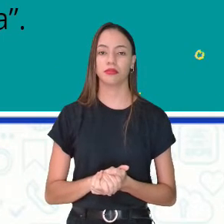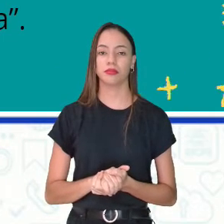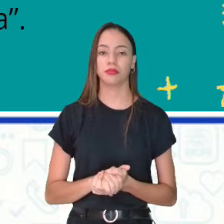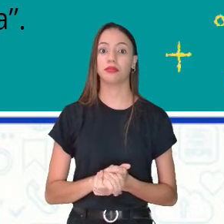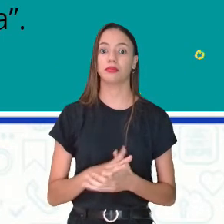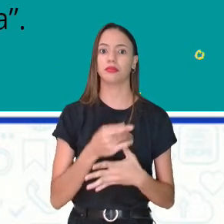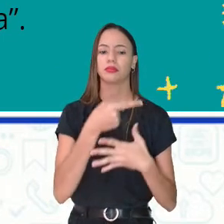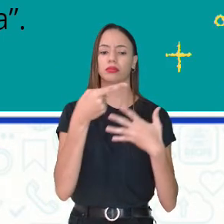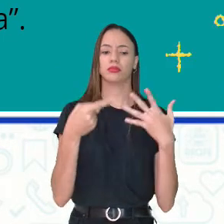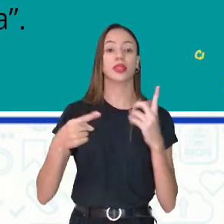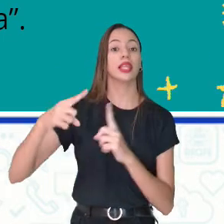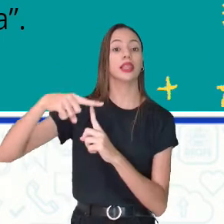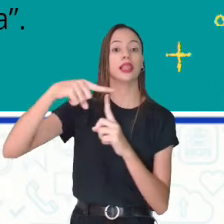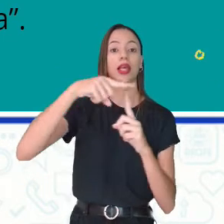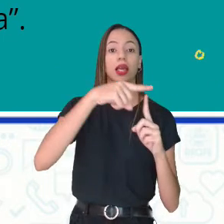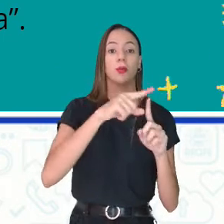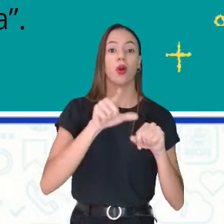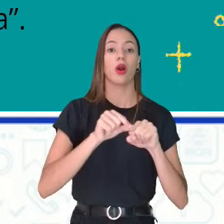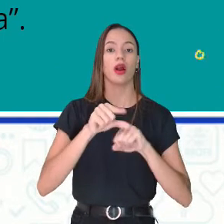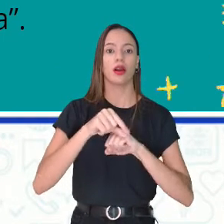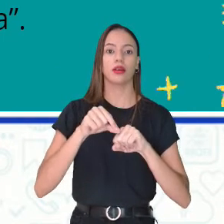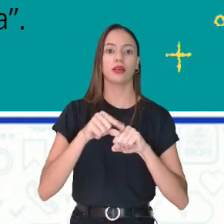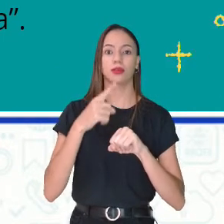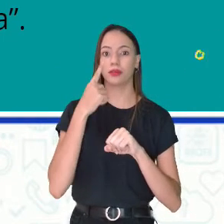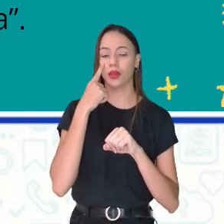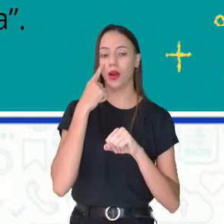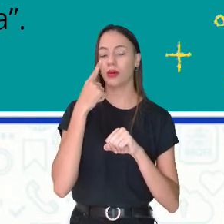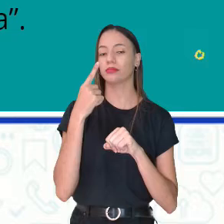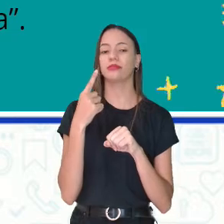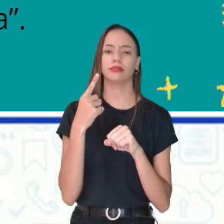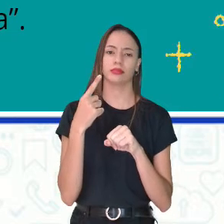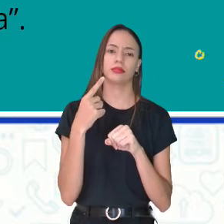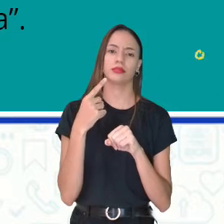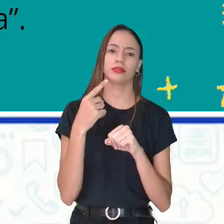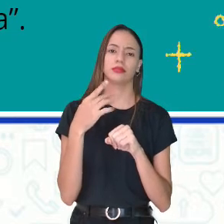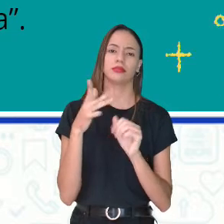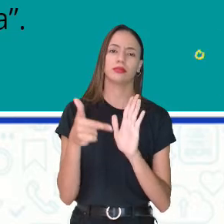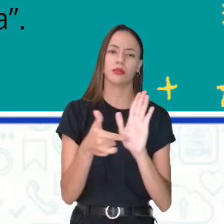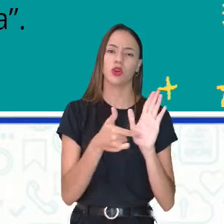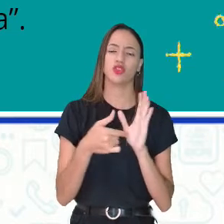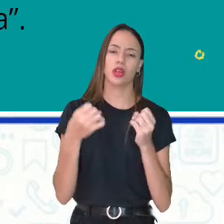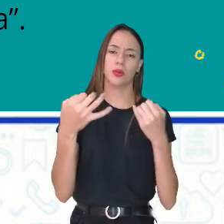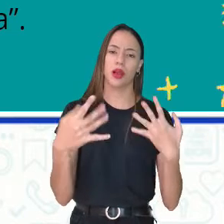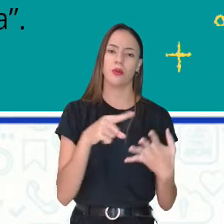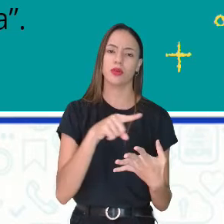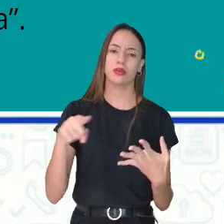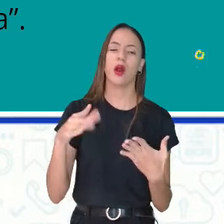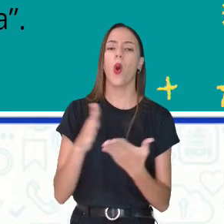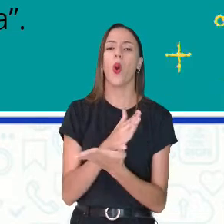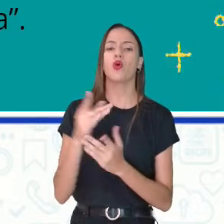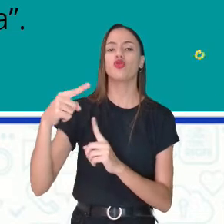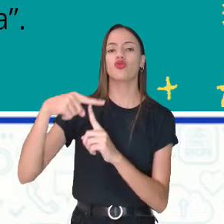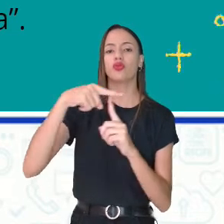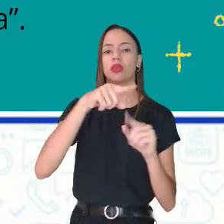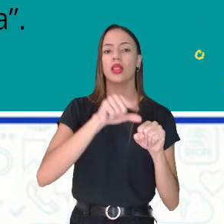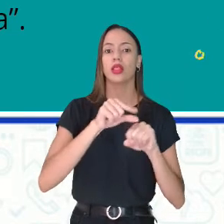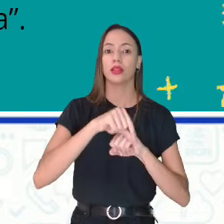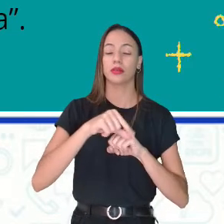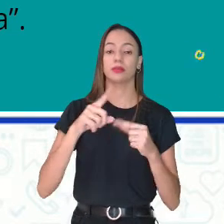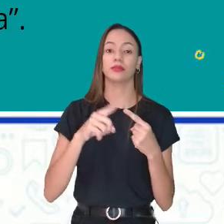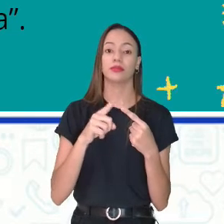Tipos de argumentos. Então, vamos ver aqui, eu trouxe alguns tipos de argumentos para vocês. O argumento